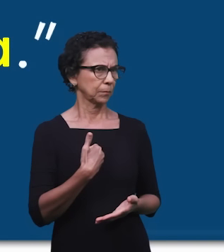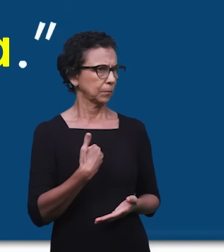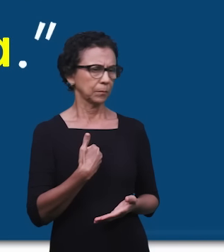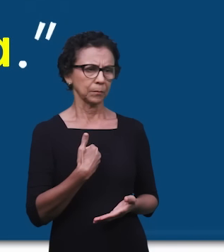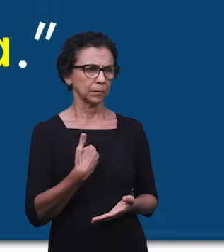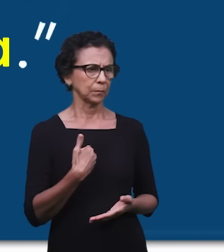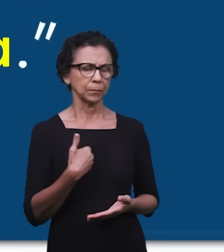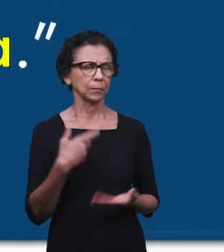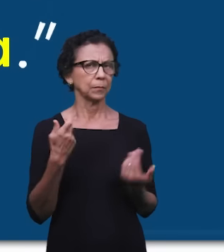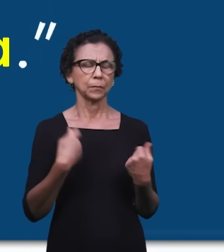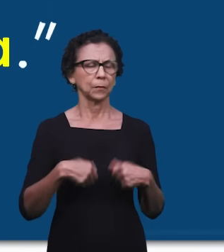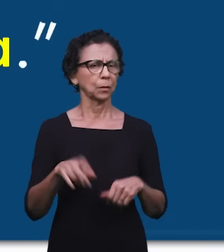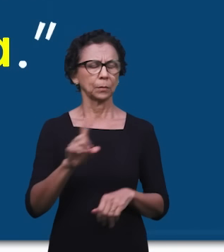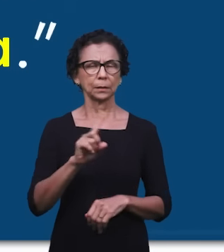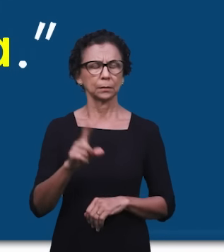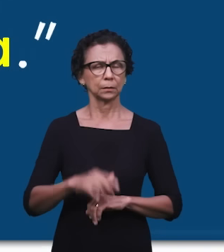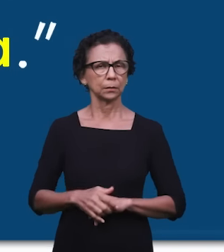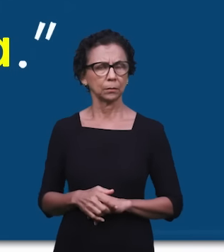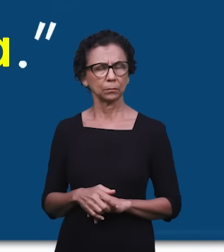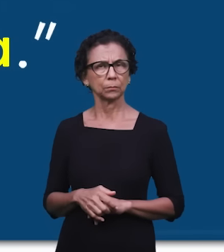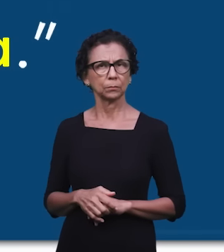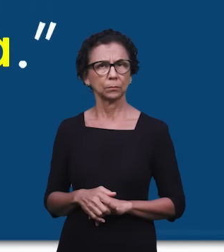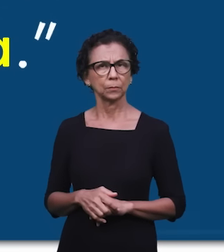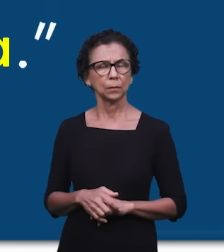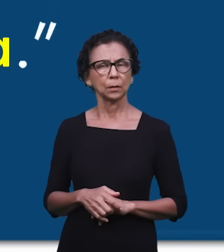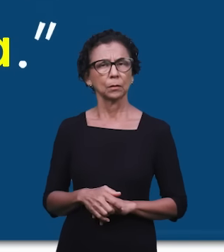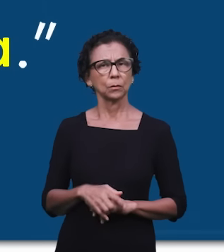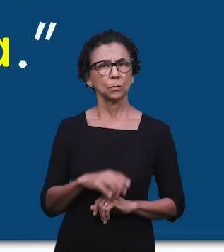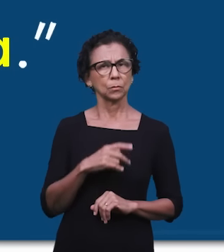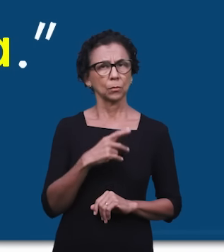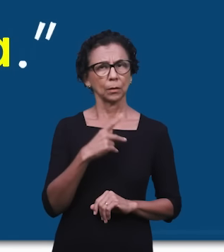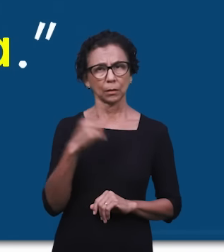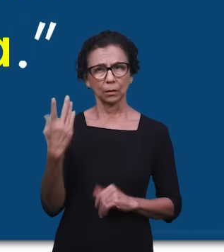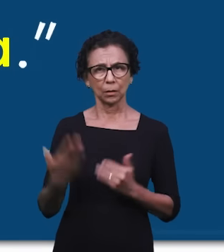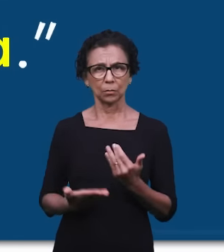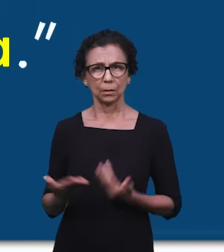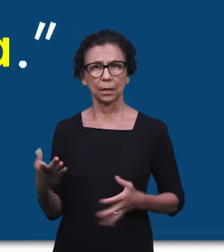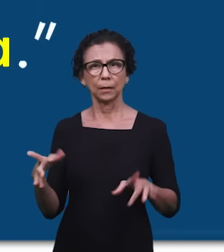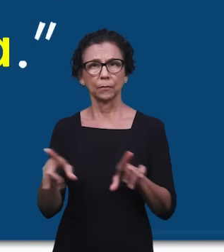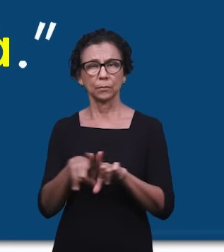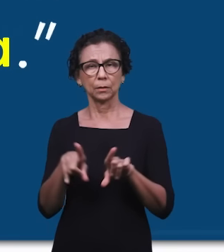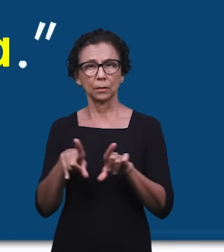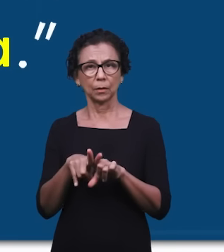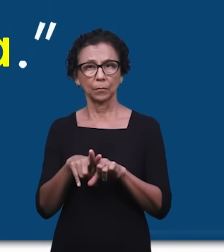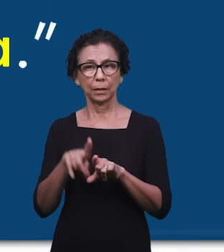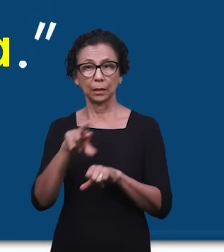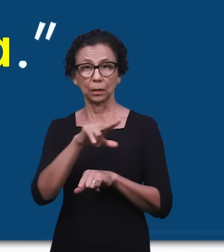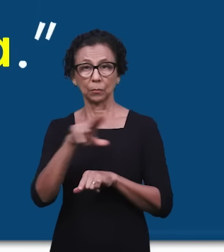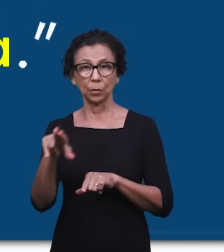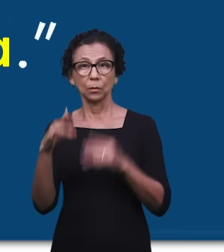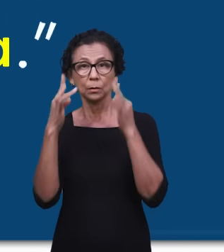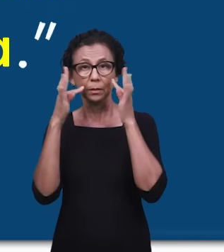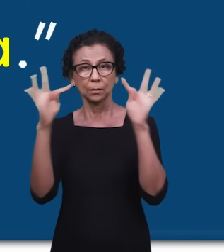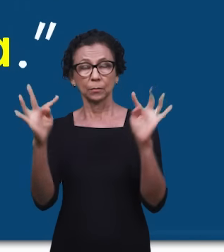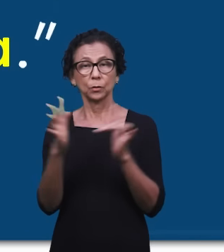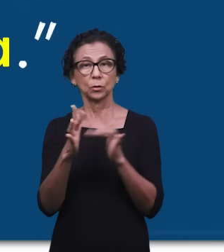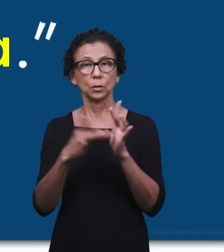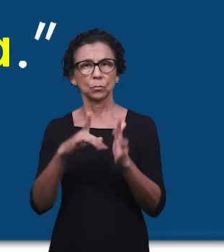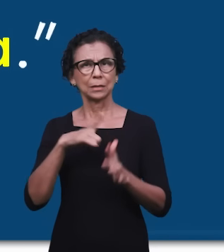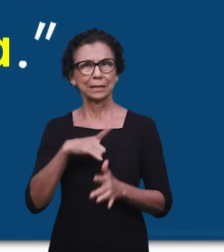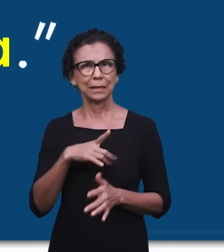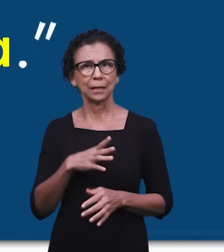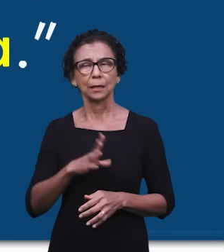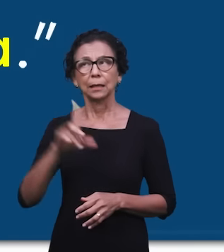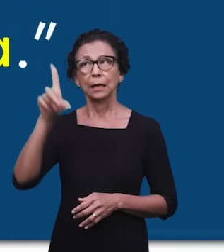tal, sou teu conservo e de teus irmãos, que tenho testemunho de Jesus. Adora a Deus, porque